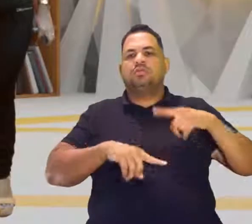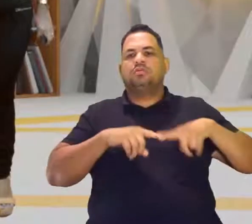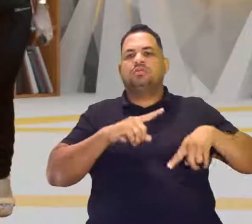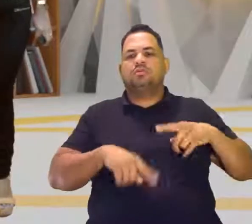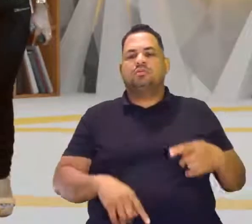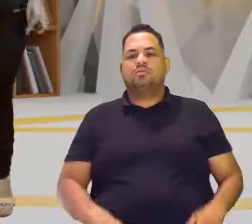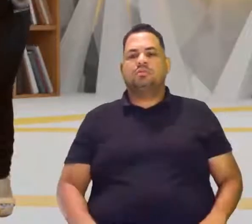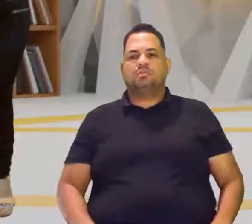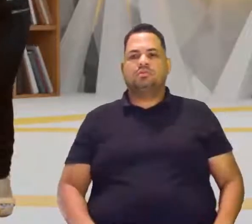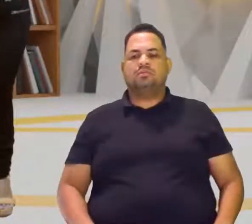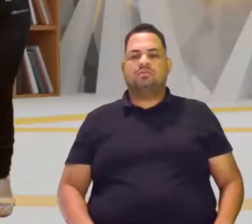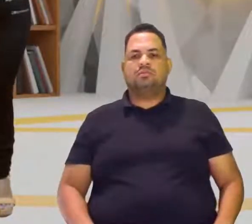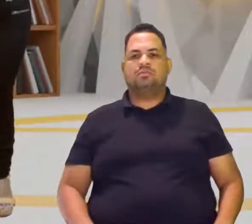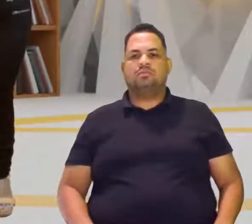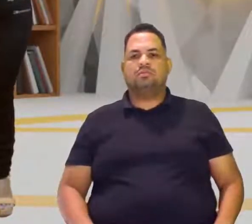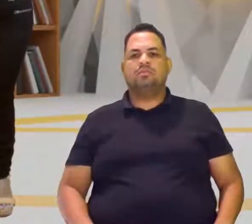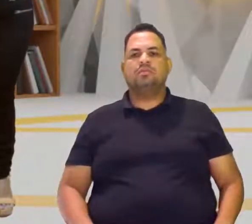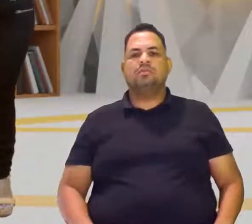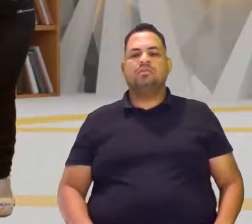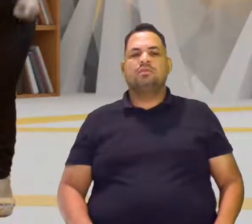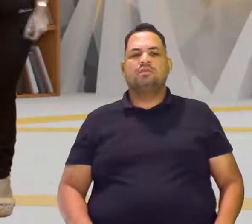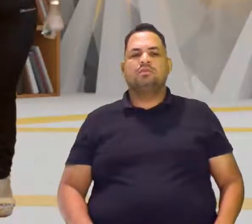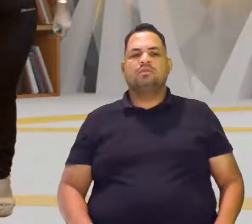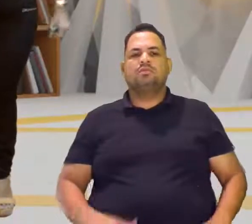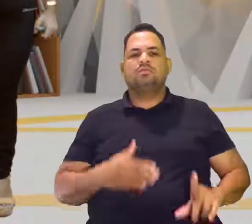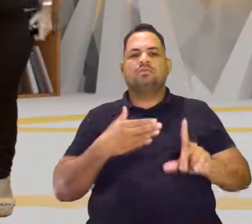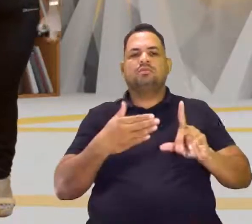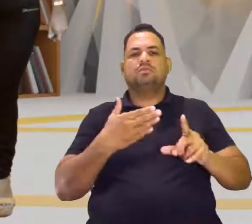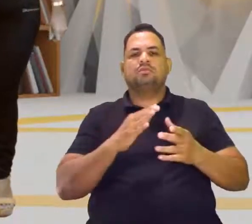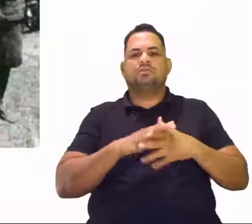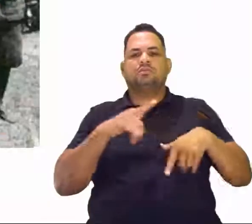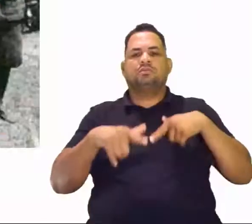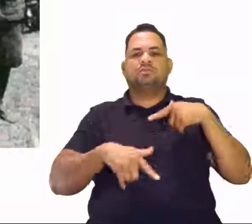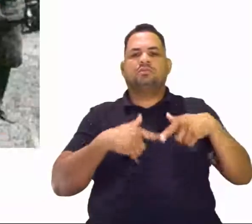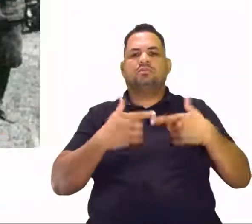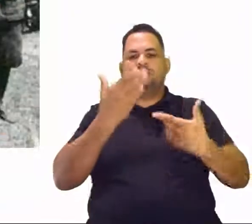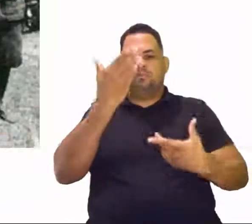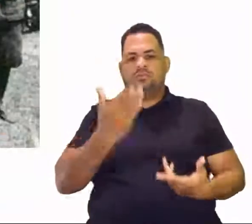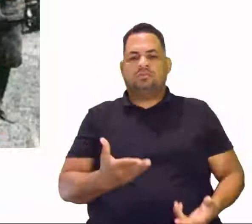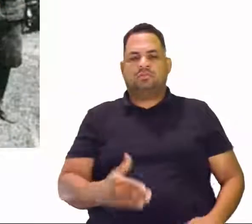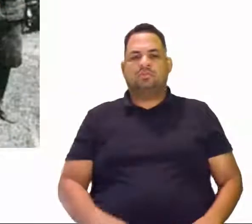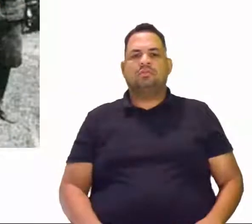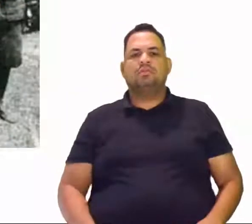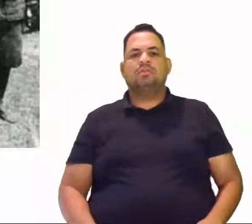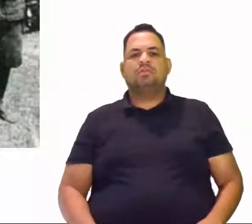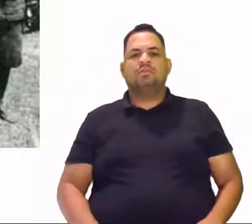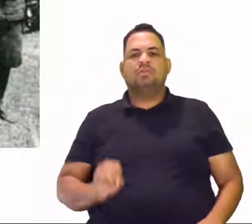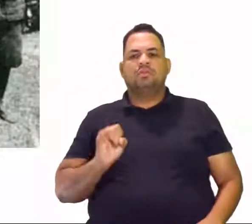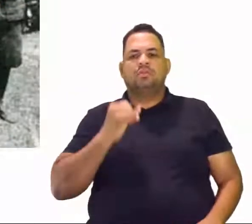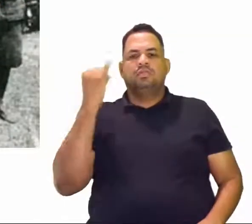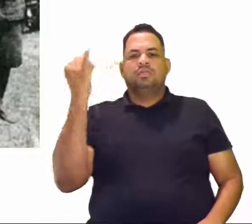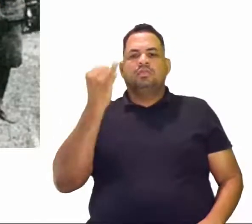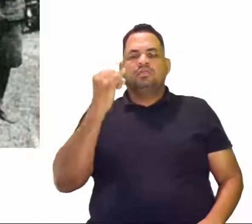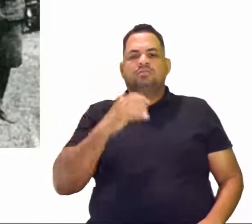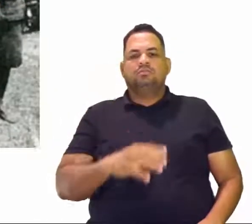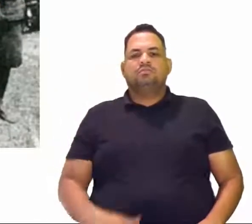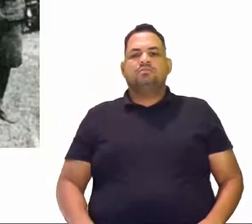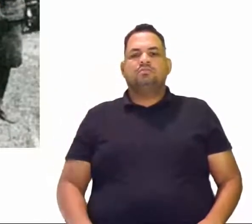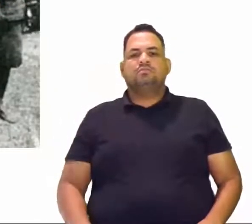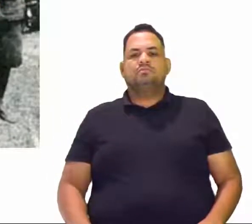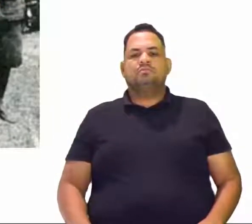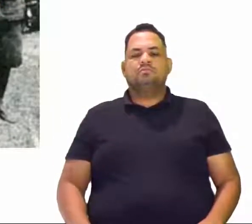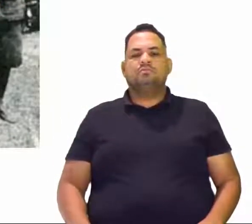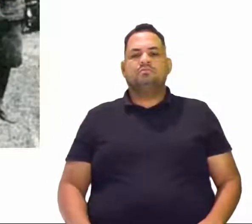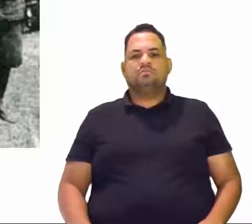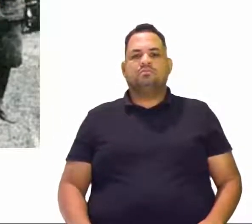nesses argumentos Então vamos lá o quadro a gente trabalhar mais um pouco essa questão que é tão importante para a gente trazer a reflexão